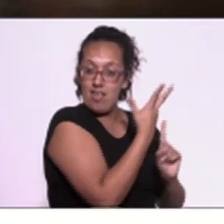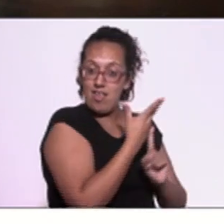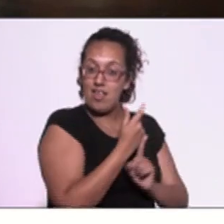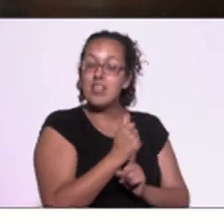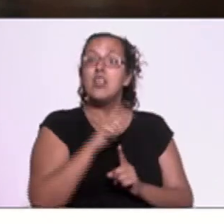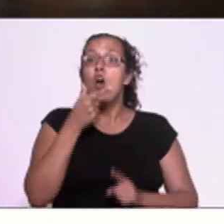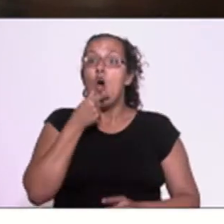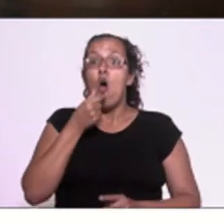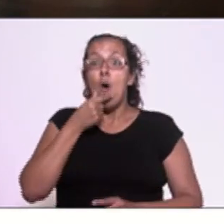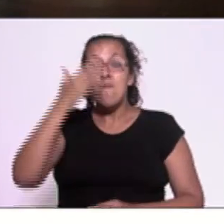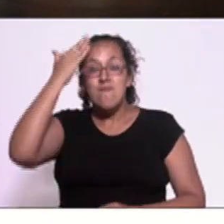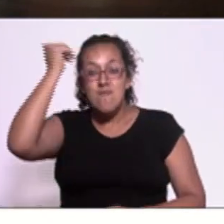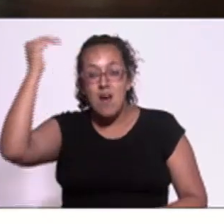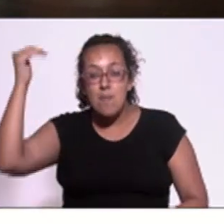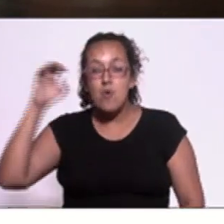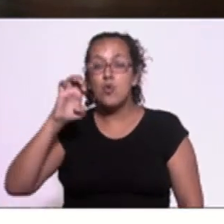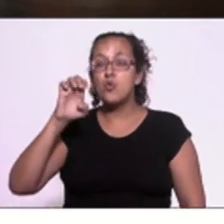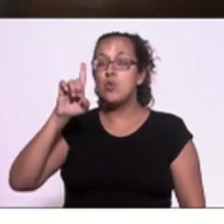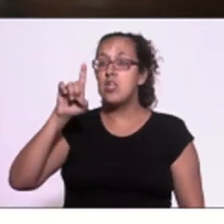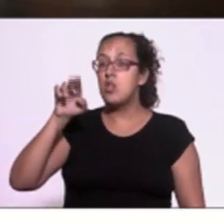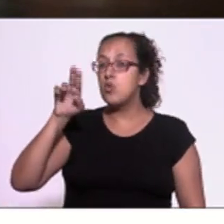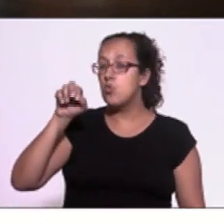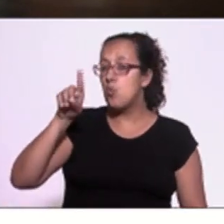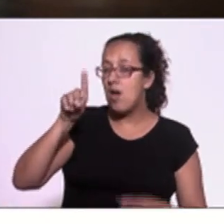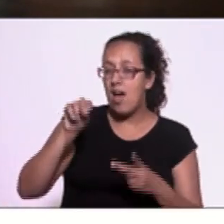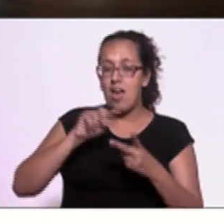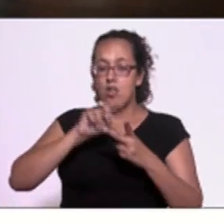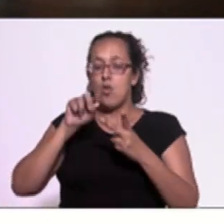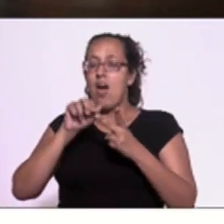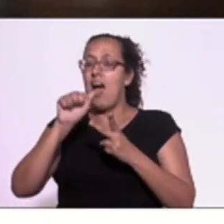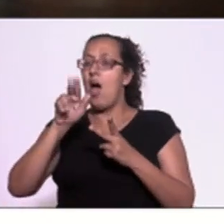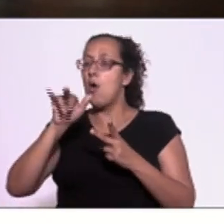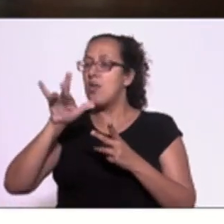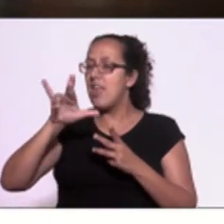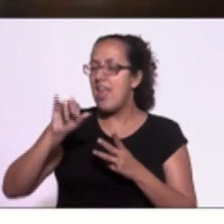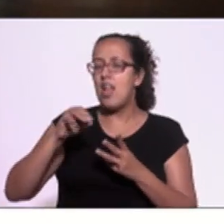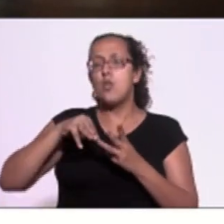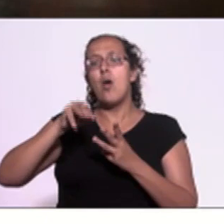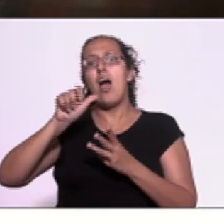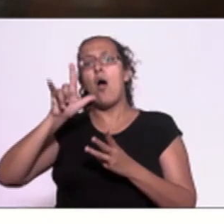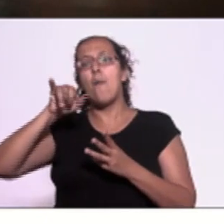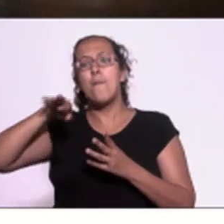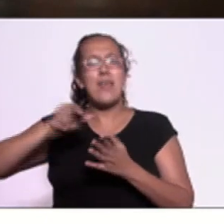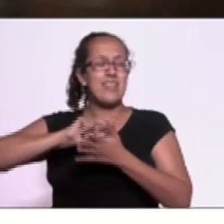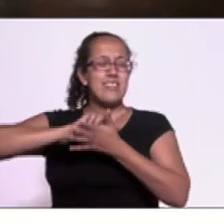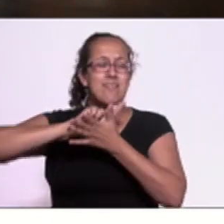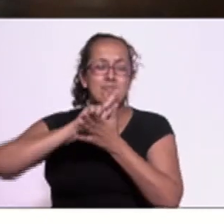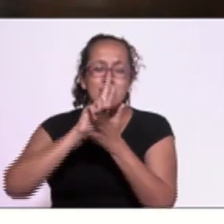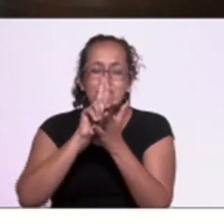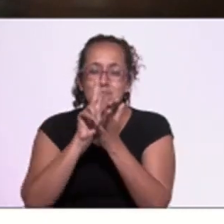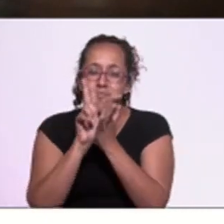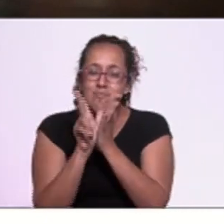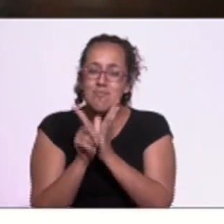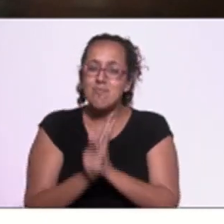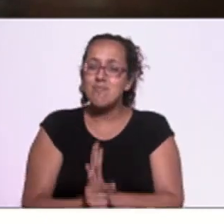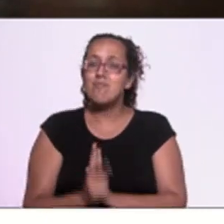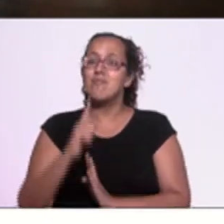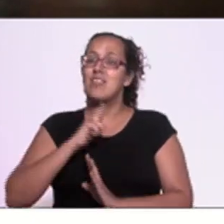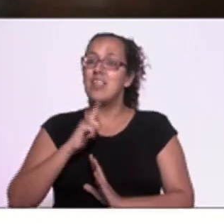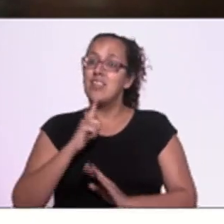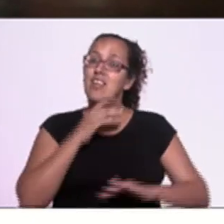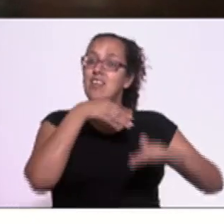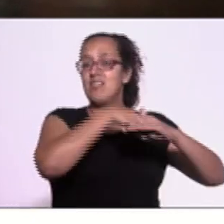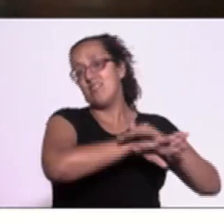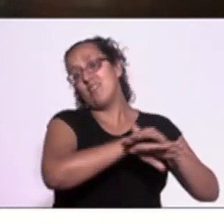Décio Vilares, Eduardo de Sá, Aurélio de Figueiredo, Almeida Reis, entre outros, bem como o acervo